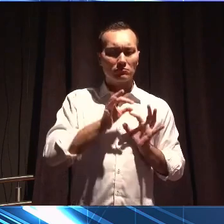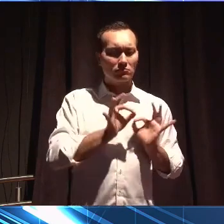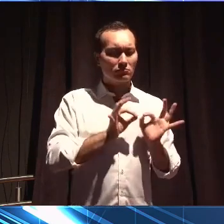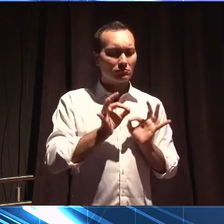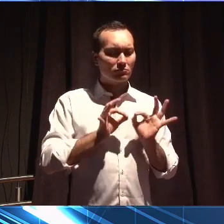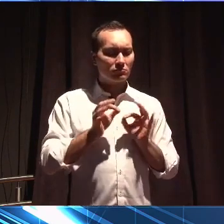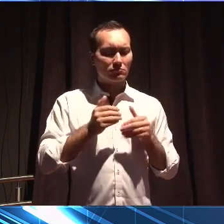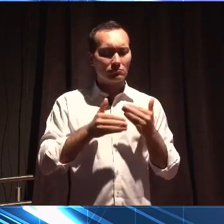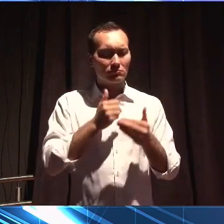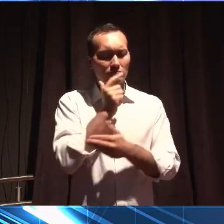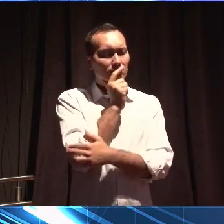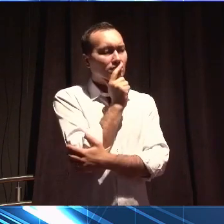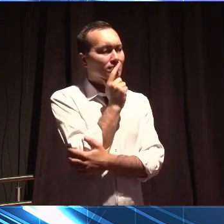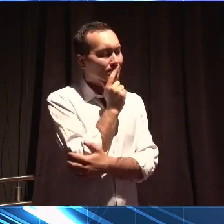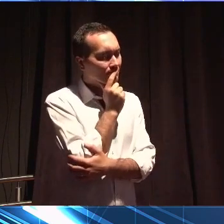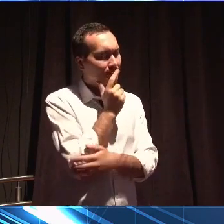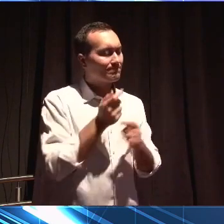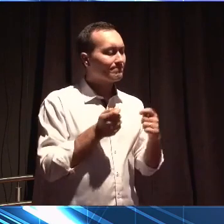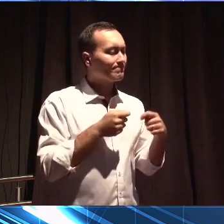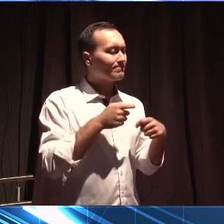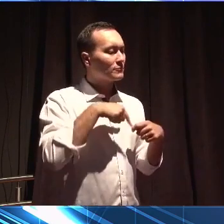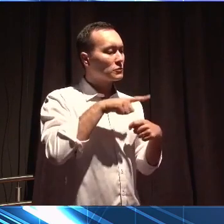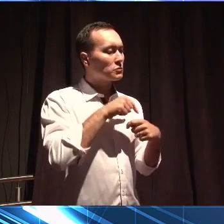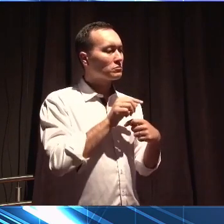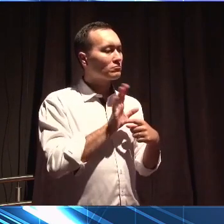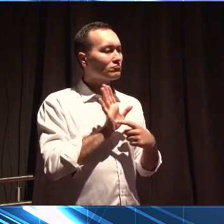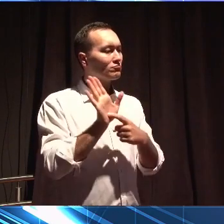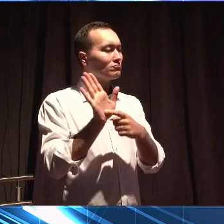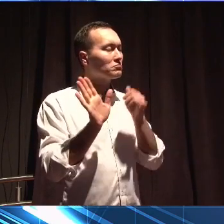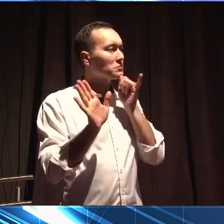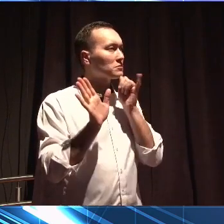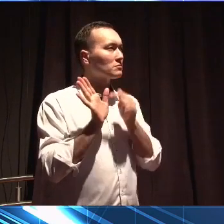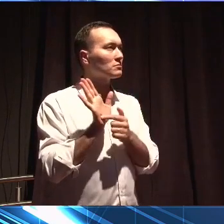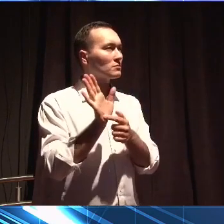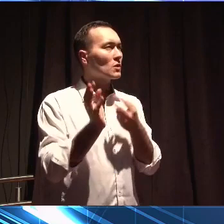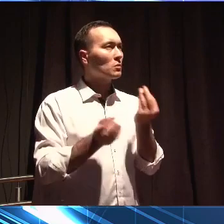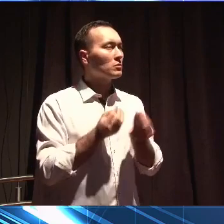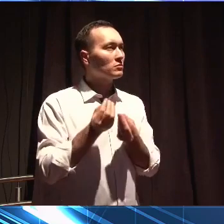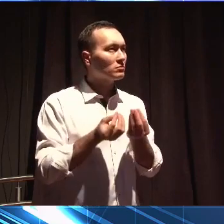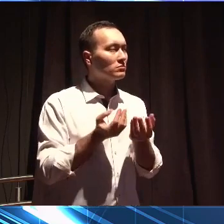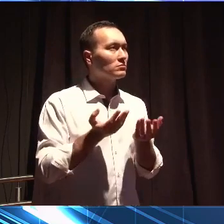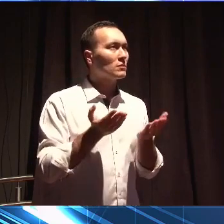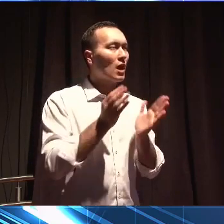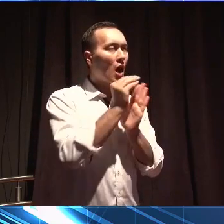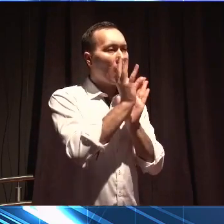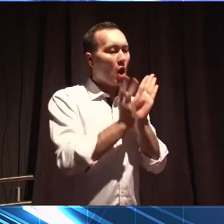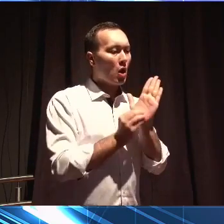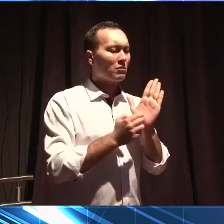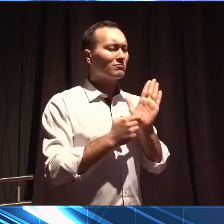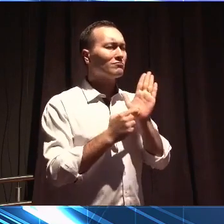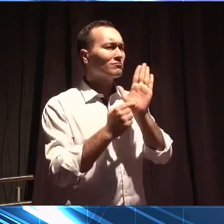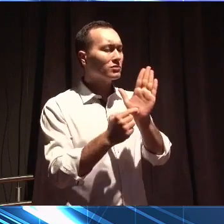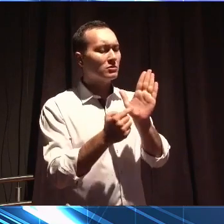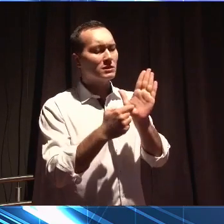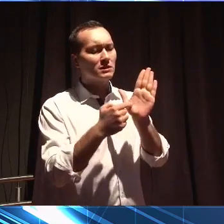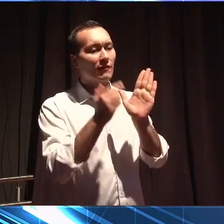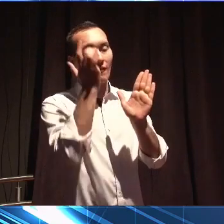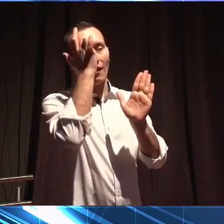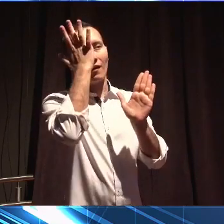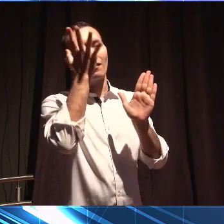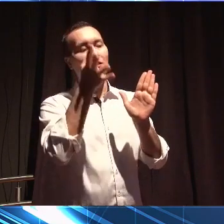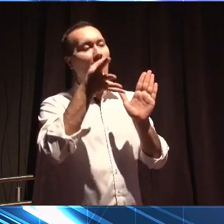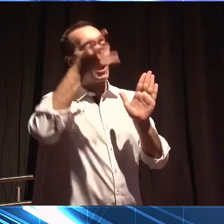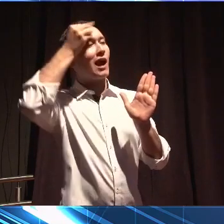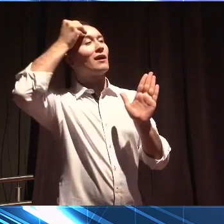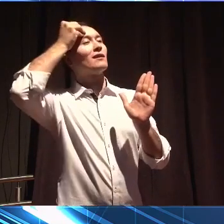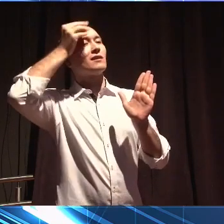fazer alusões com coisas do nosso dia a dia, para trazer esse conteúdo de uma forma um pouco mais leve e fácil mesmo para gravar. Então,